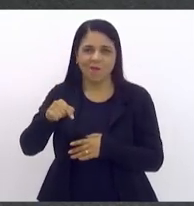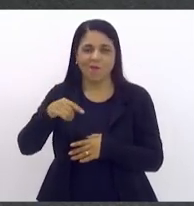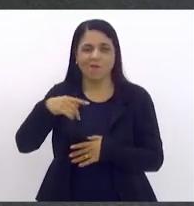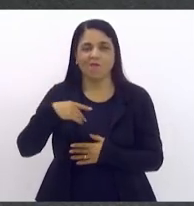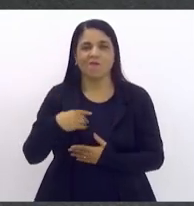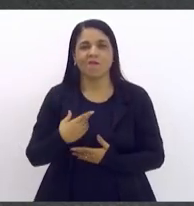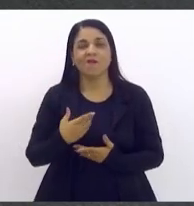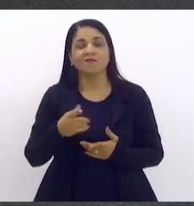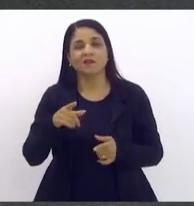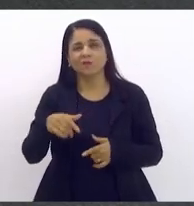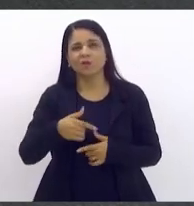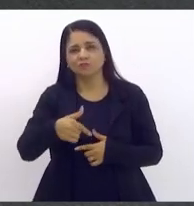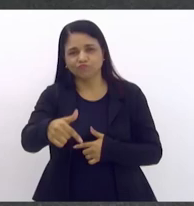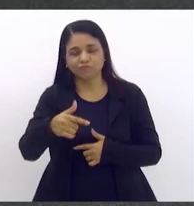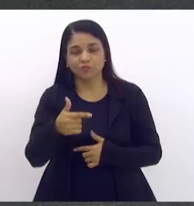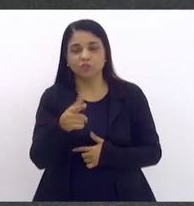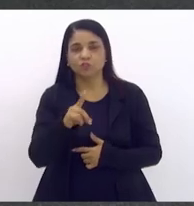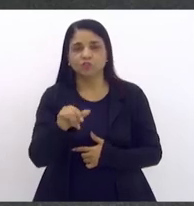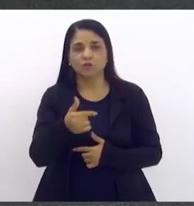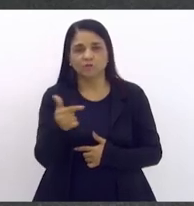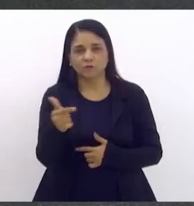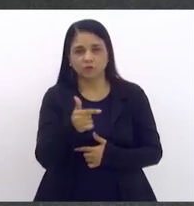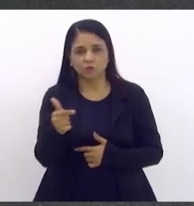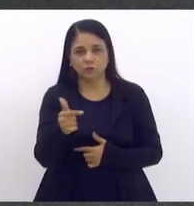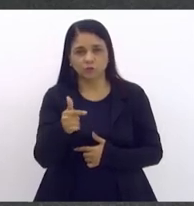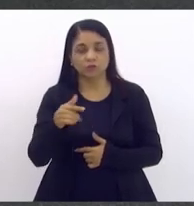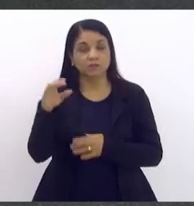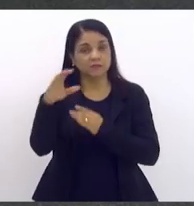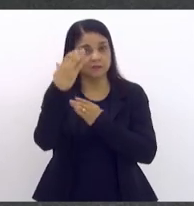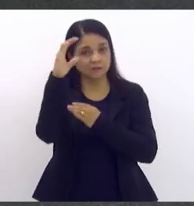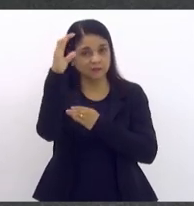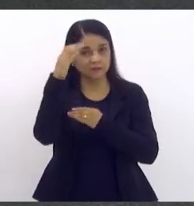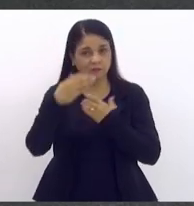dia 22, Niterói está fazendo